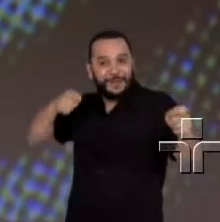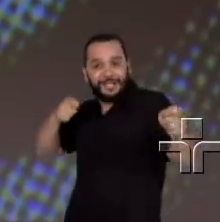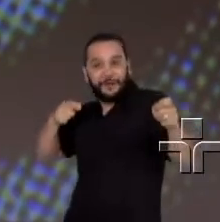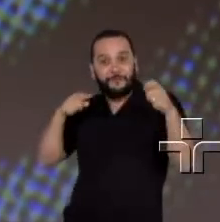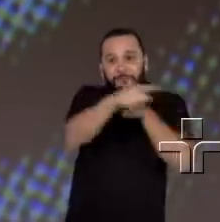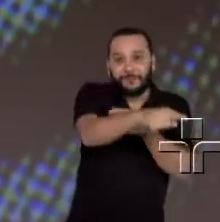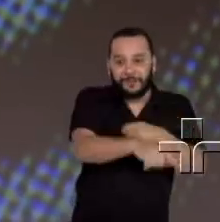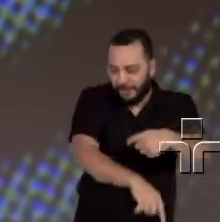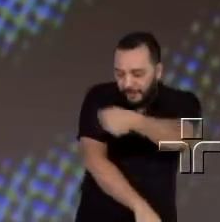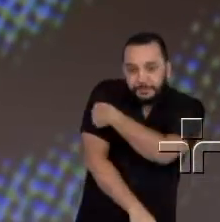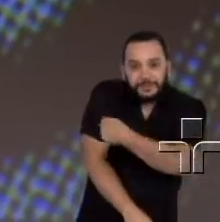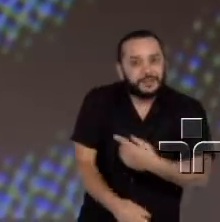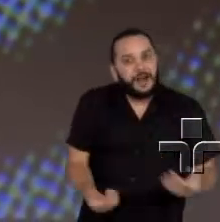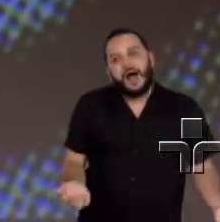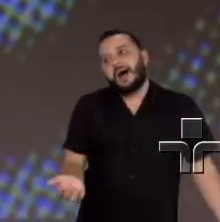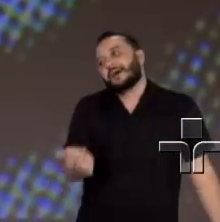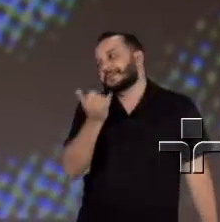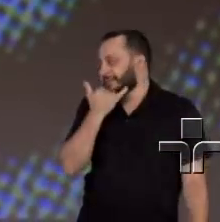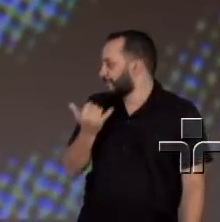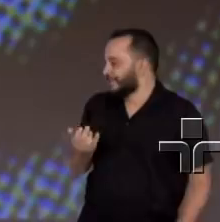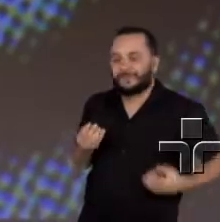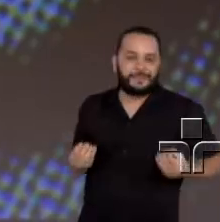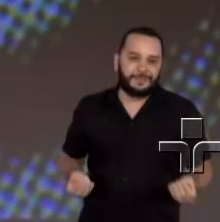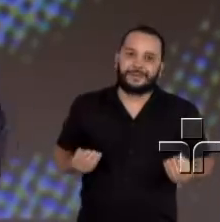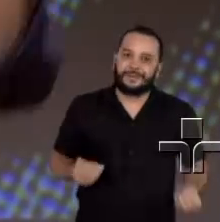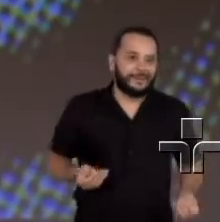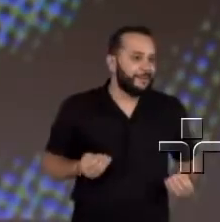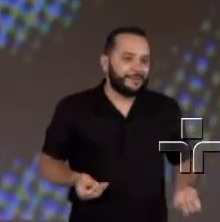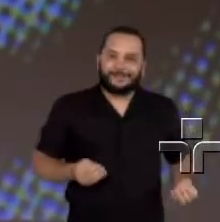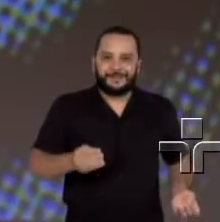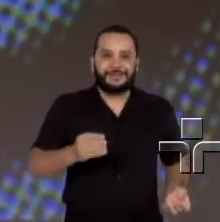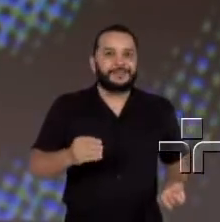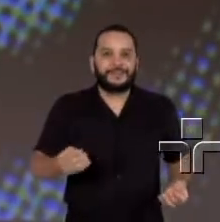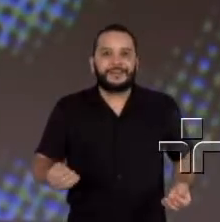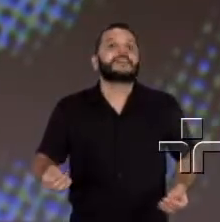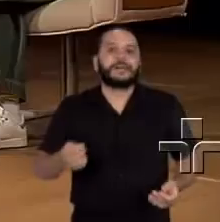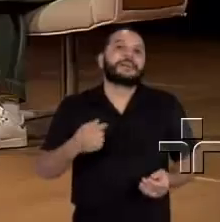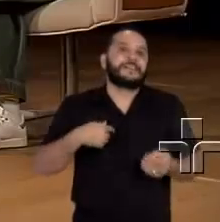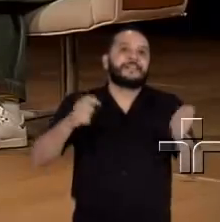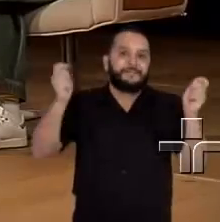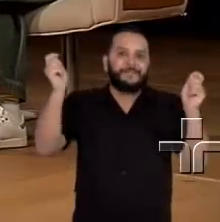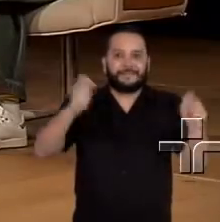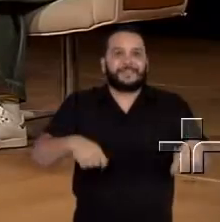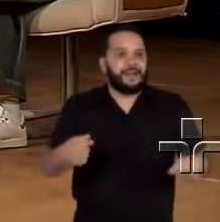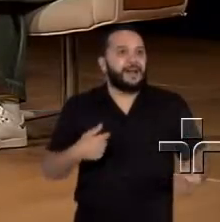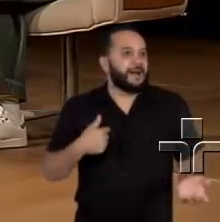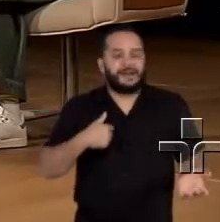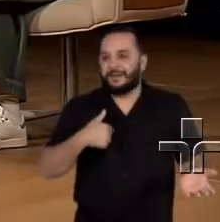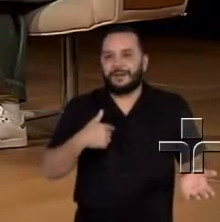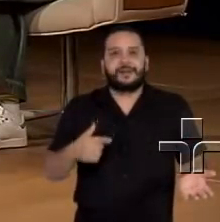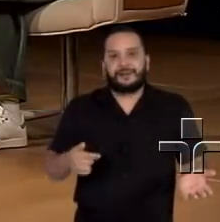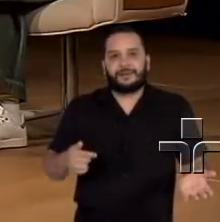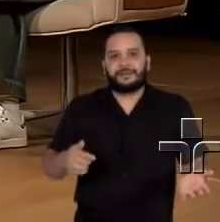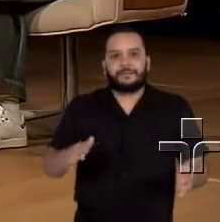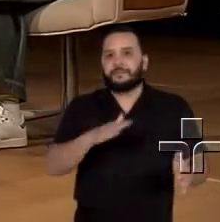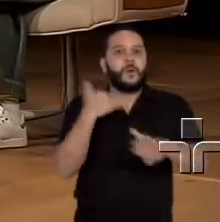acabou. Aí acabou. Os gnus, vem aquela manada de gnus e te